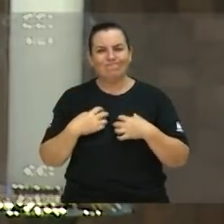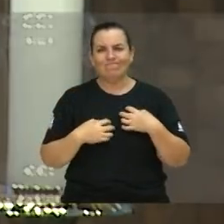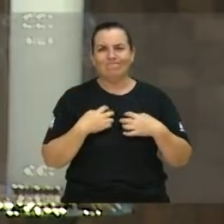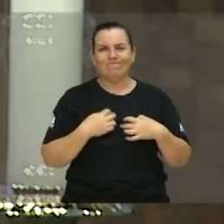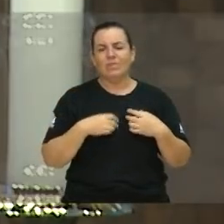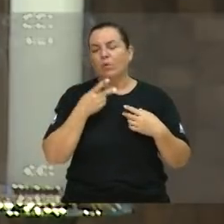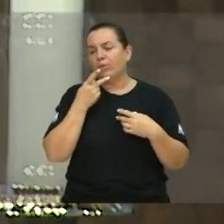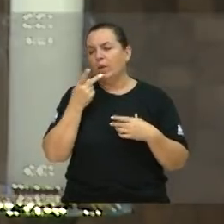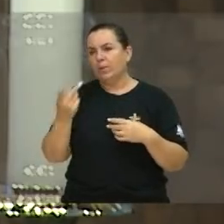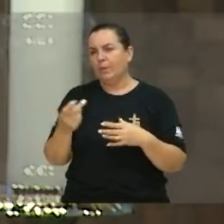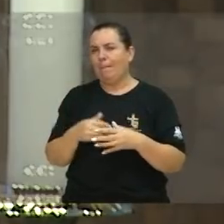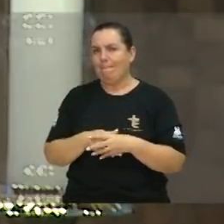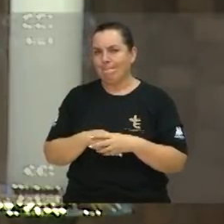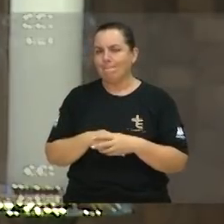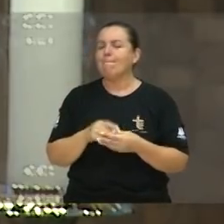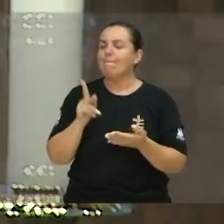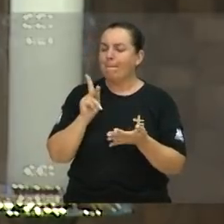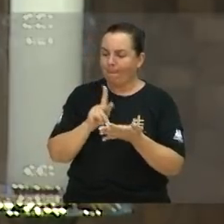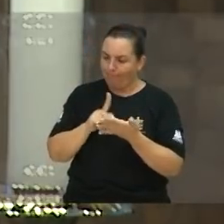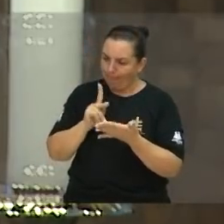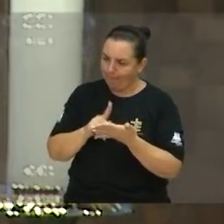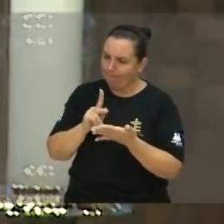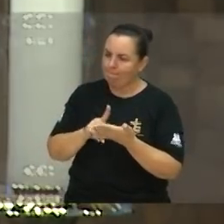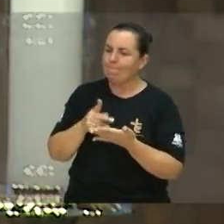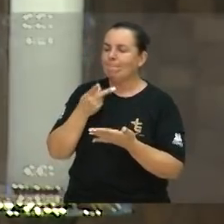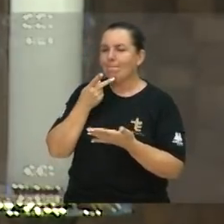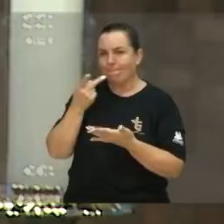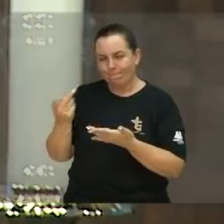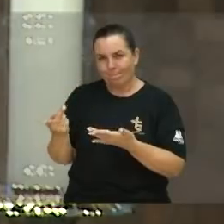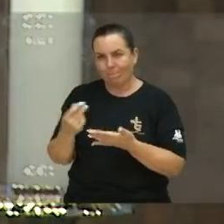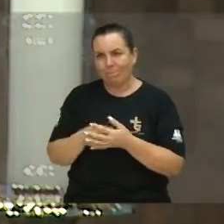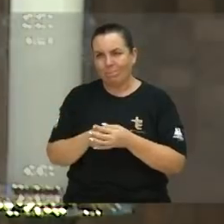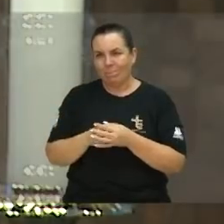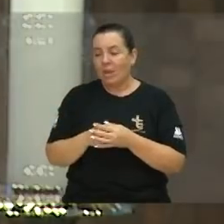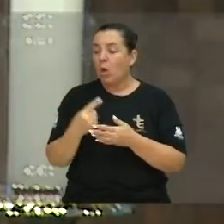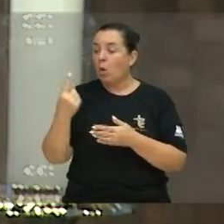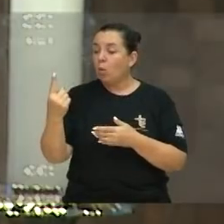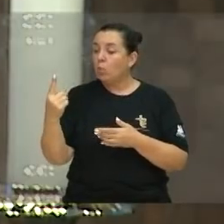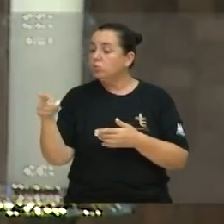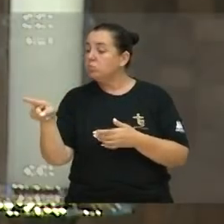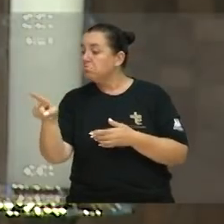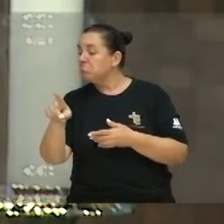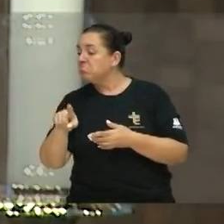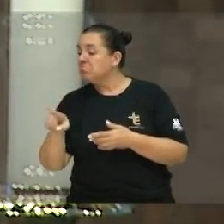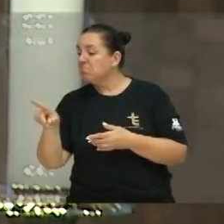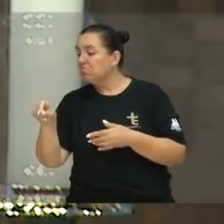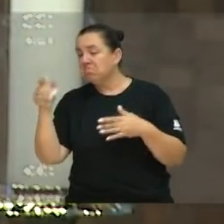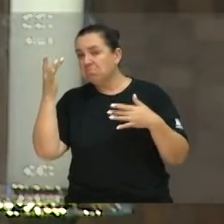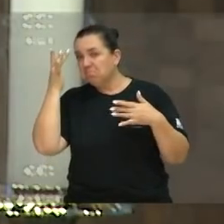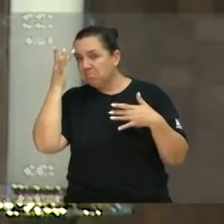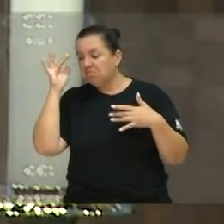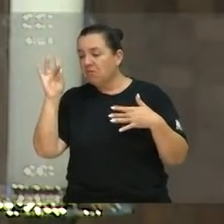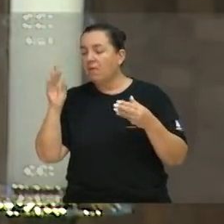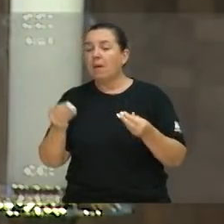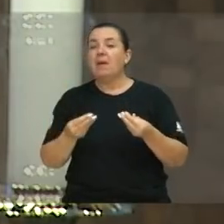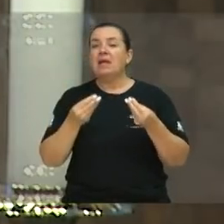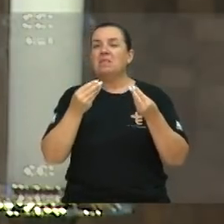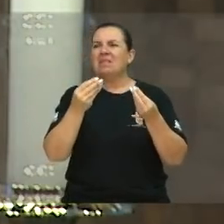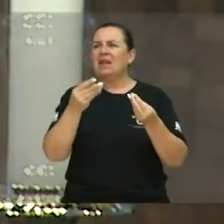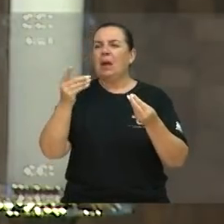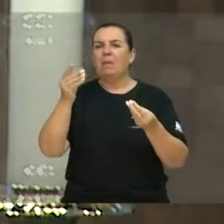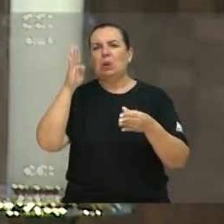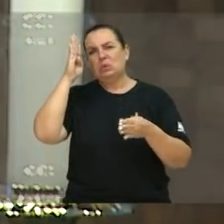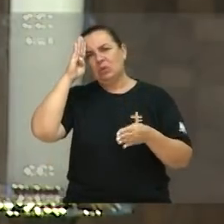e declarou em verdade em verdade vos digo um de vós me entregará os